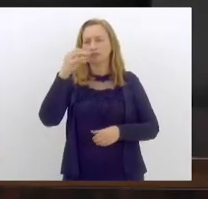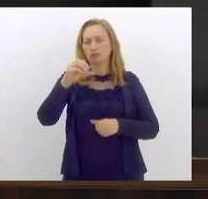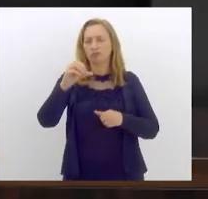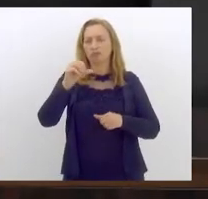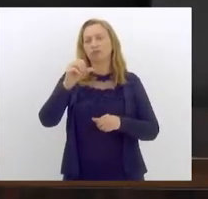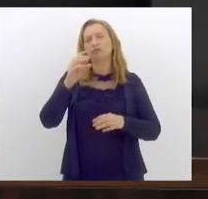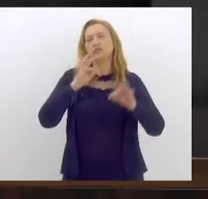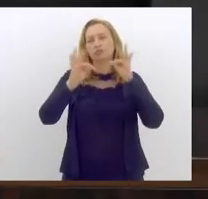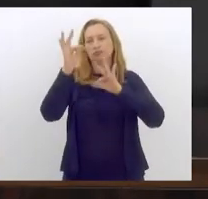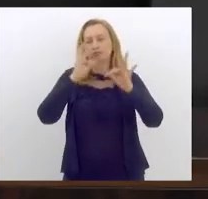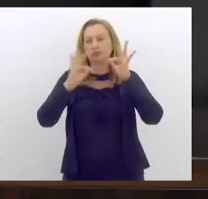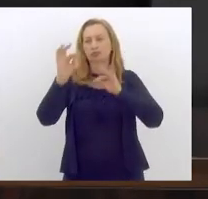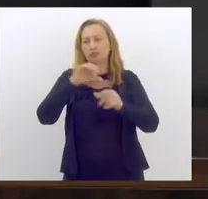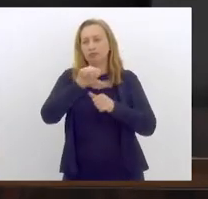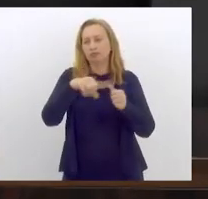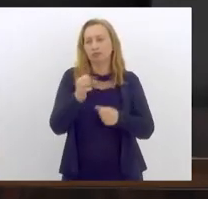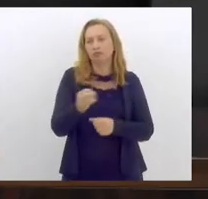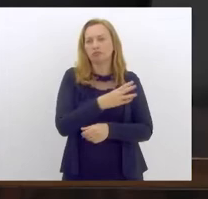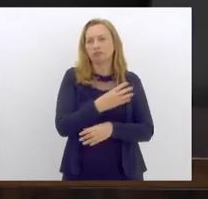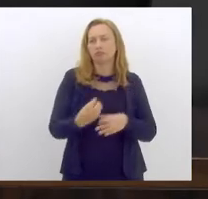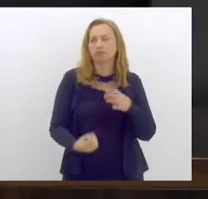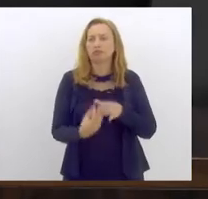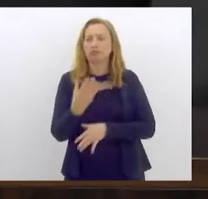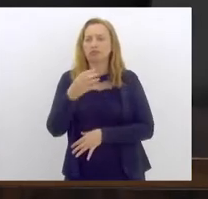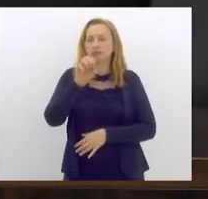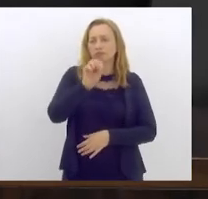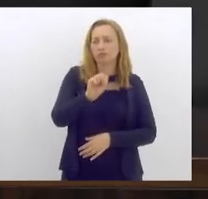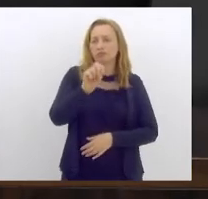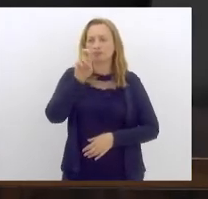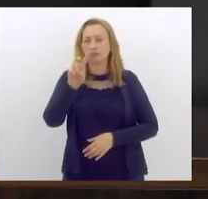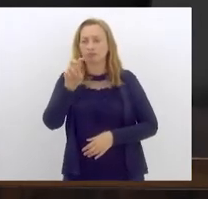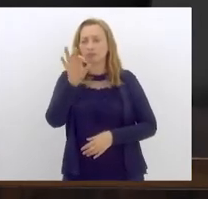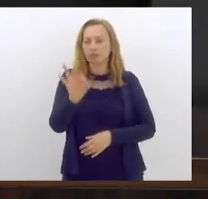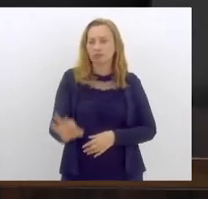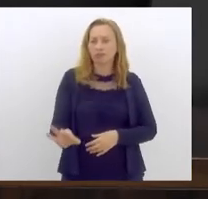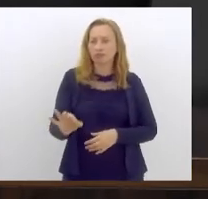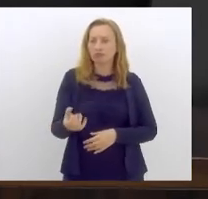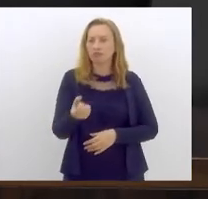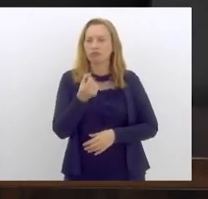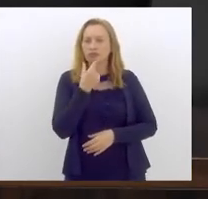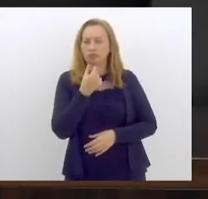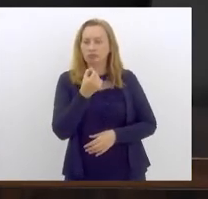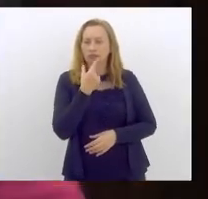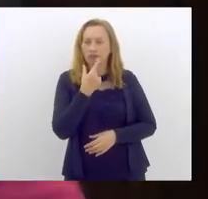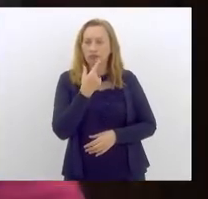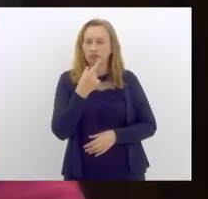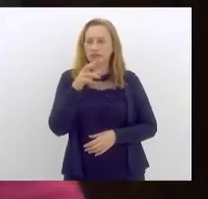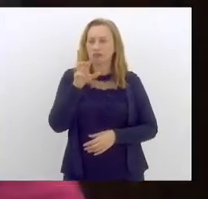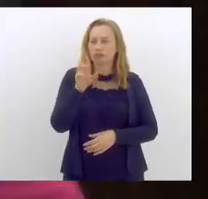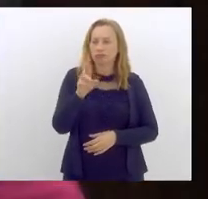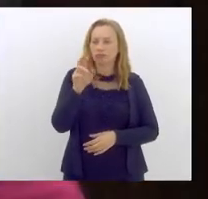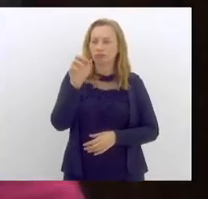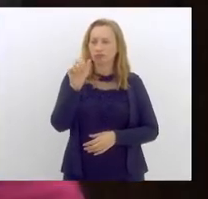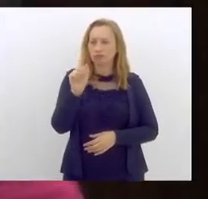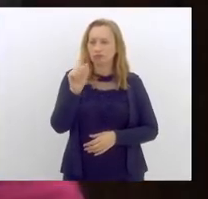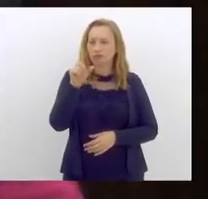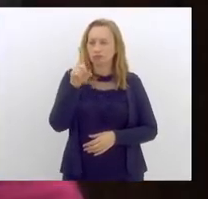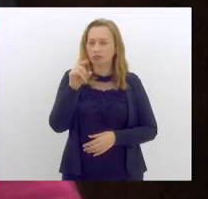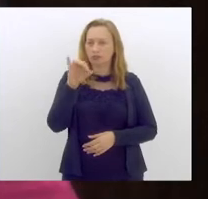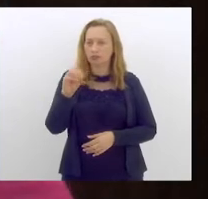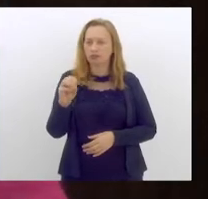produz 85% dos Remédios denominados radiofármacos